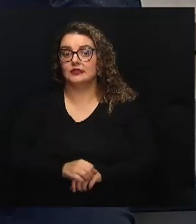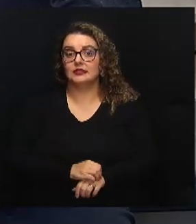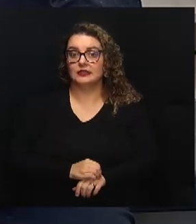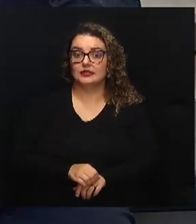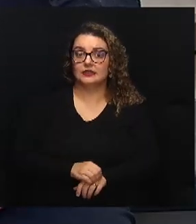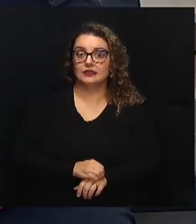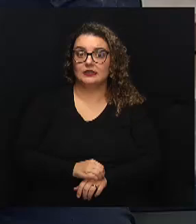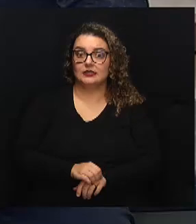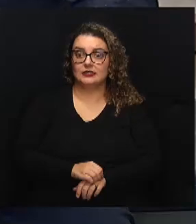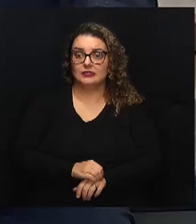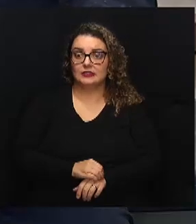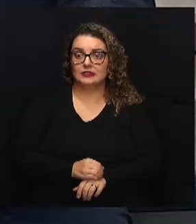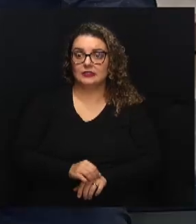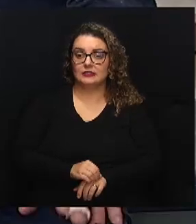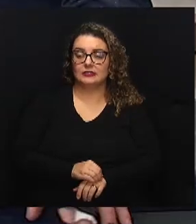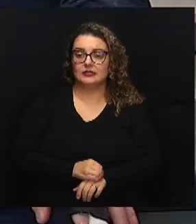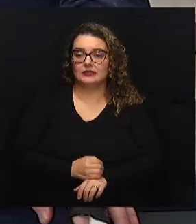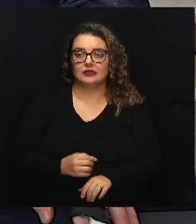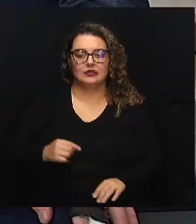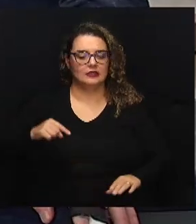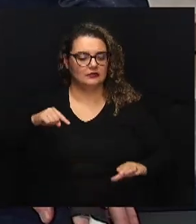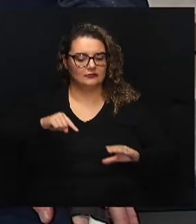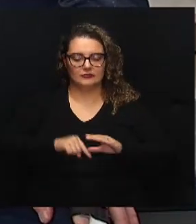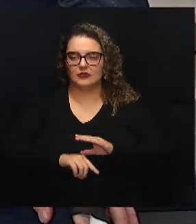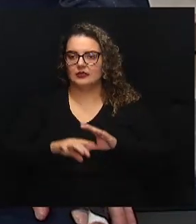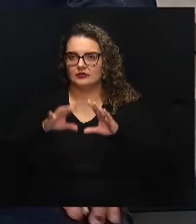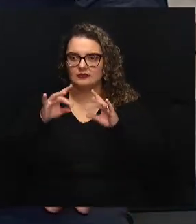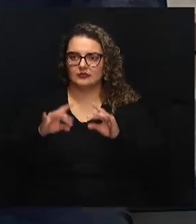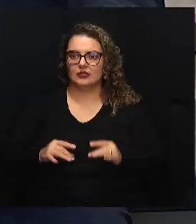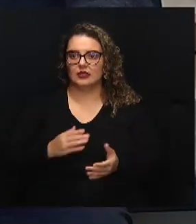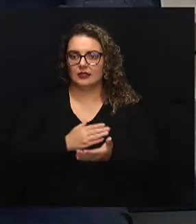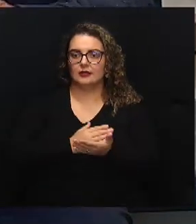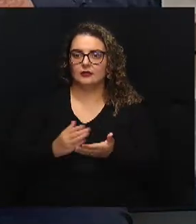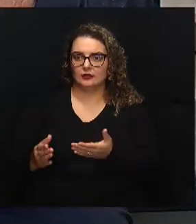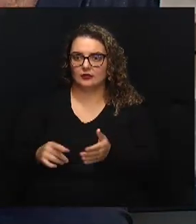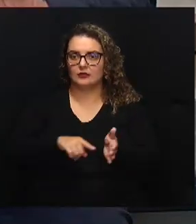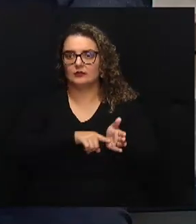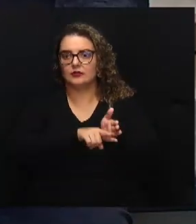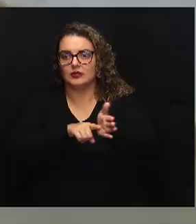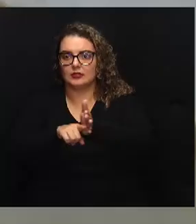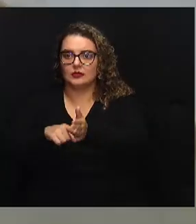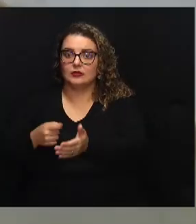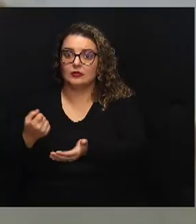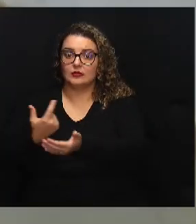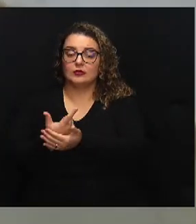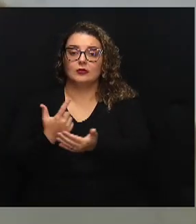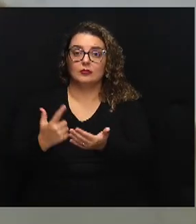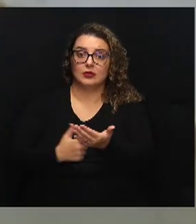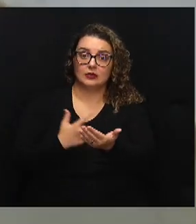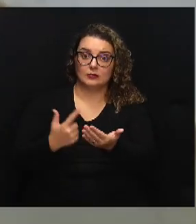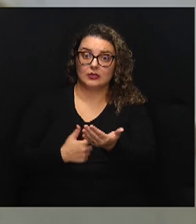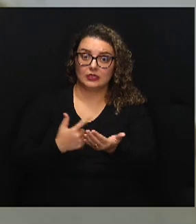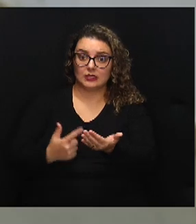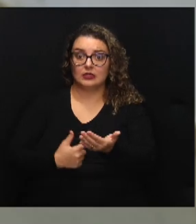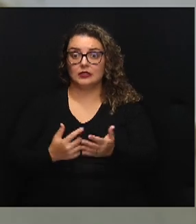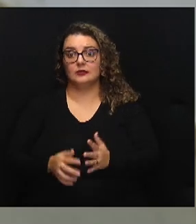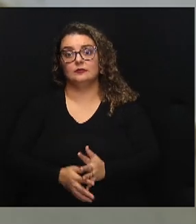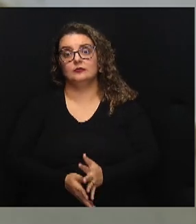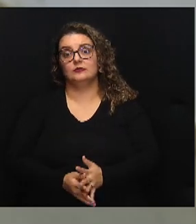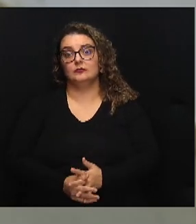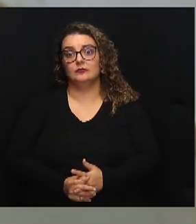aí eu mergulhei de cabeça, comecei a pesquisar, a comprar livros, mas